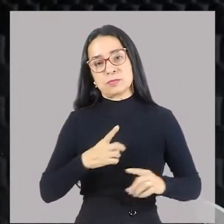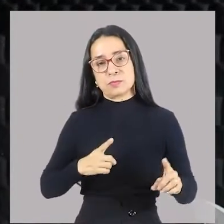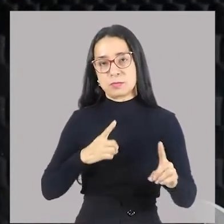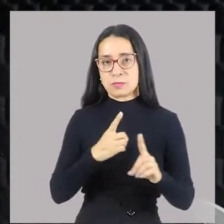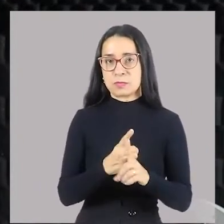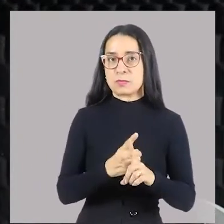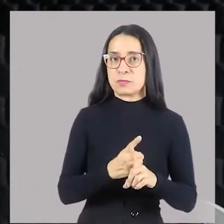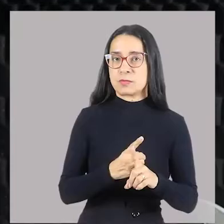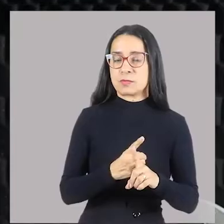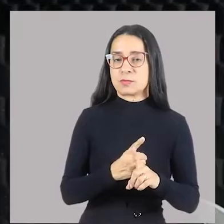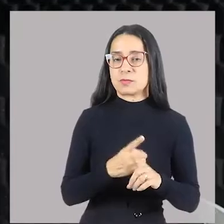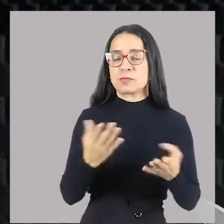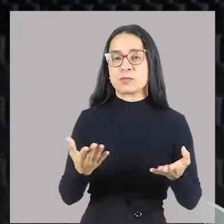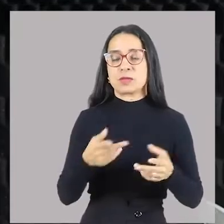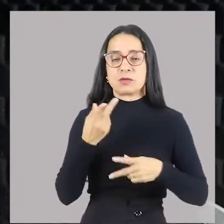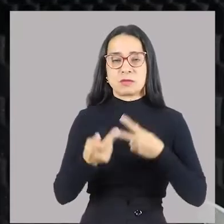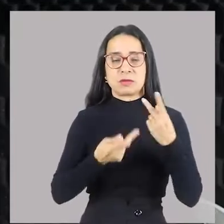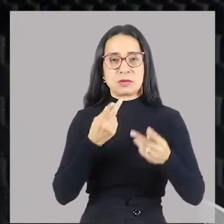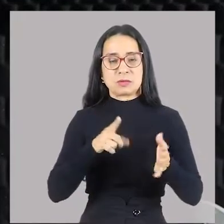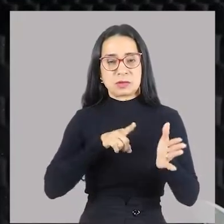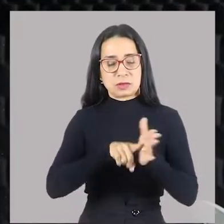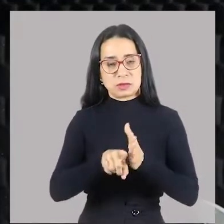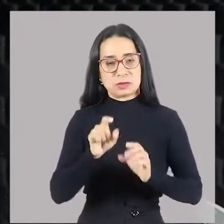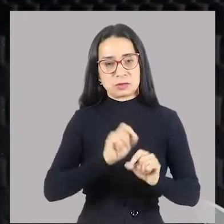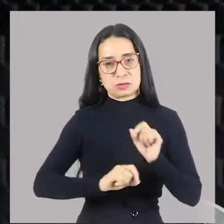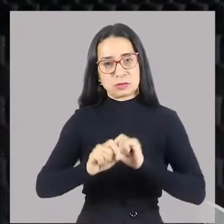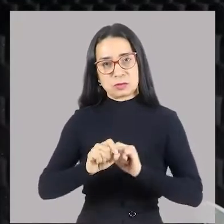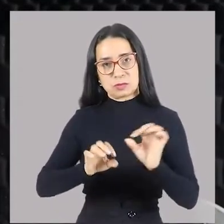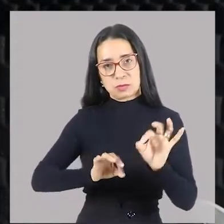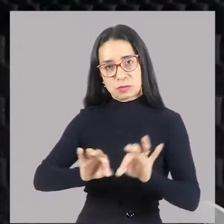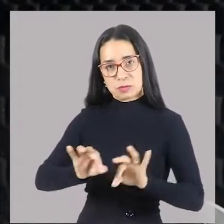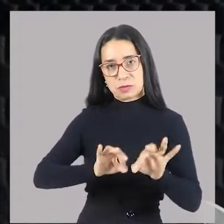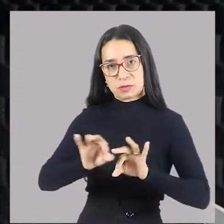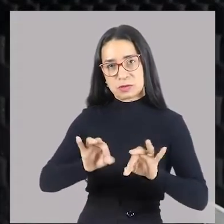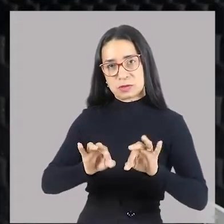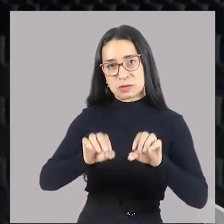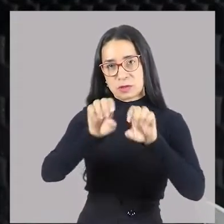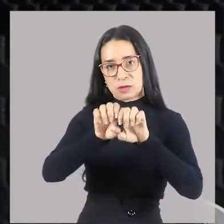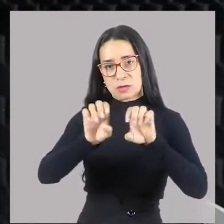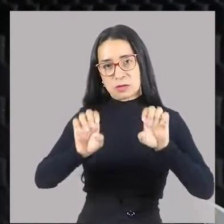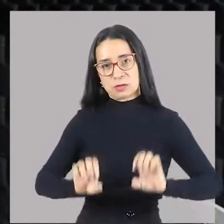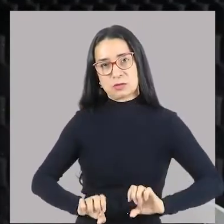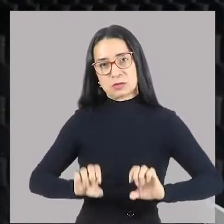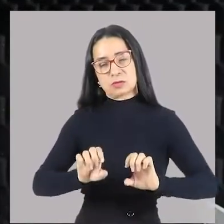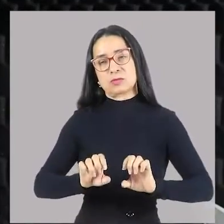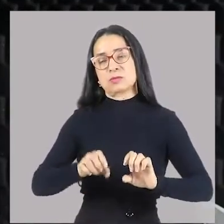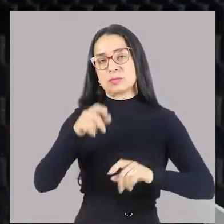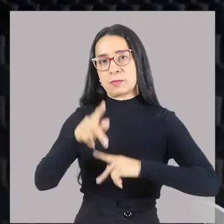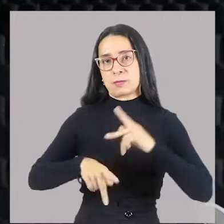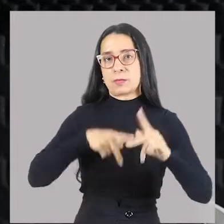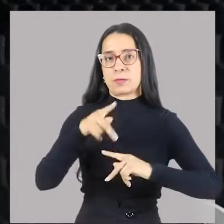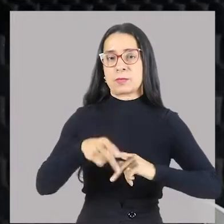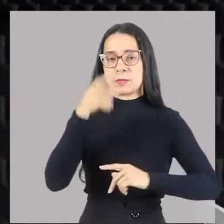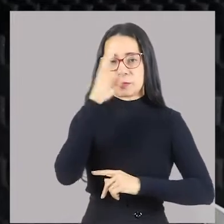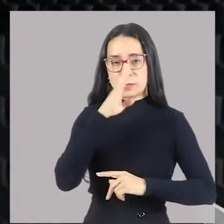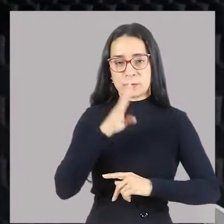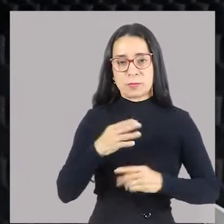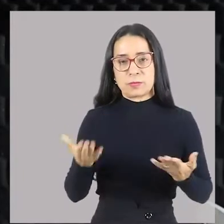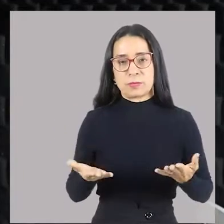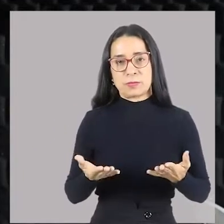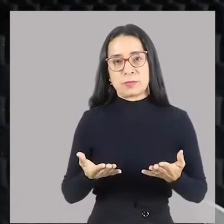gente falou sobre questões, sobre a formação, a estrutura etária da população brasileira, né,